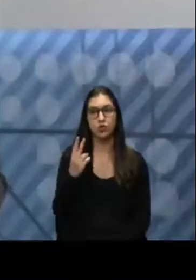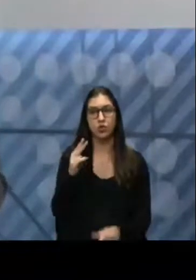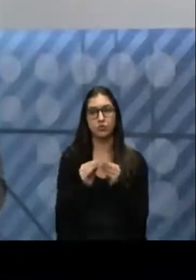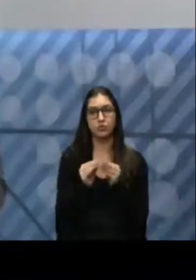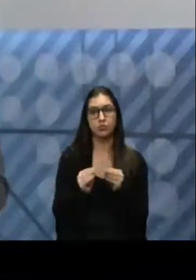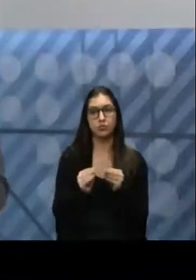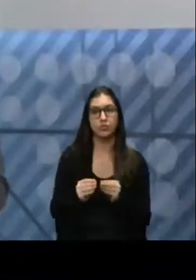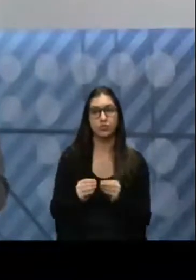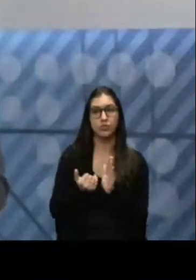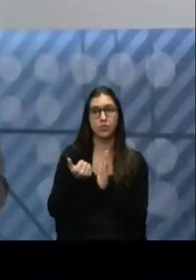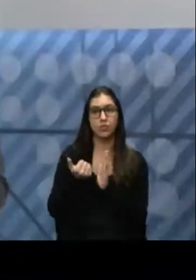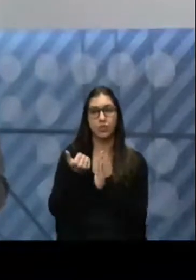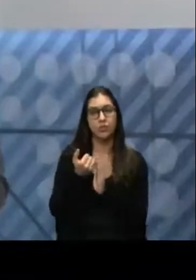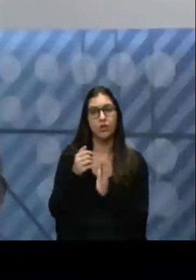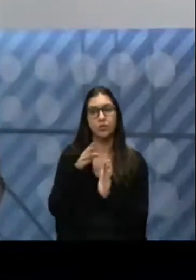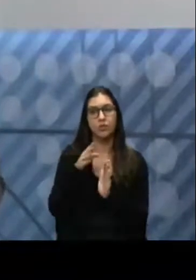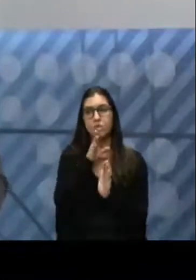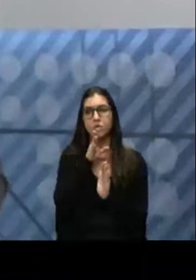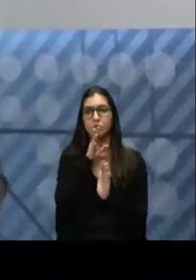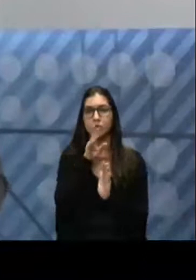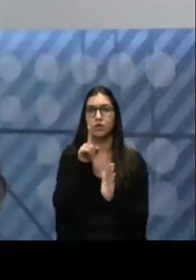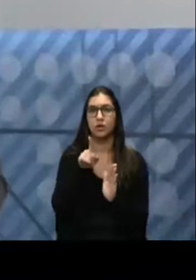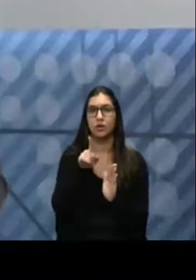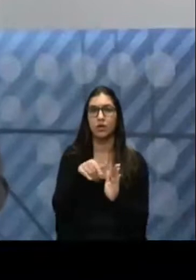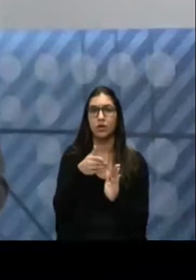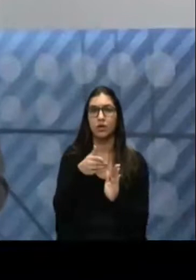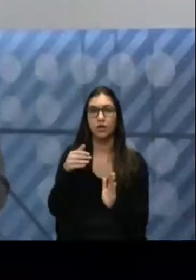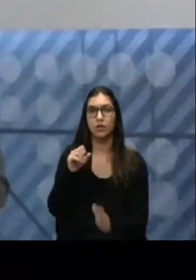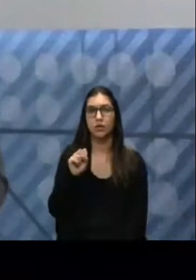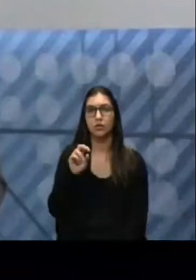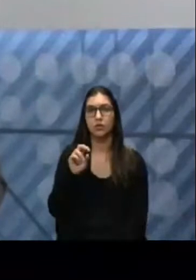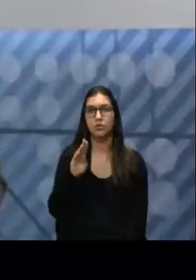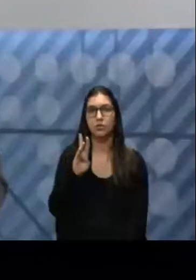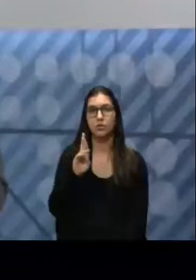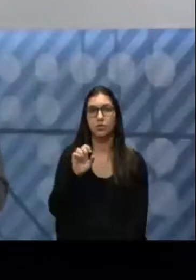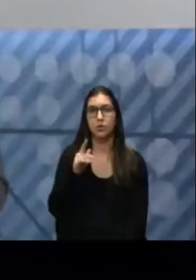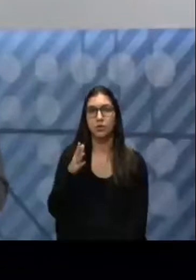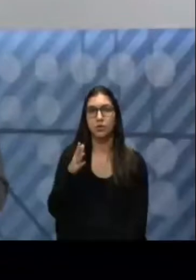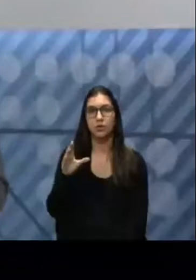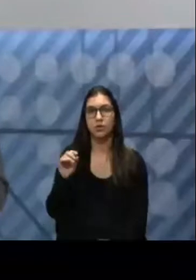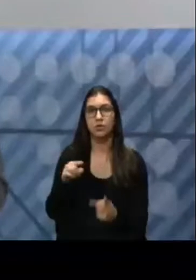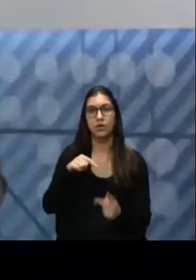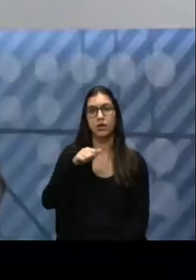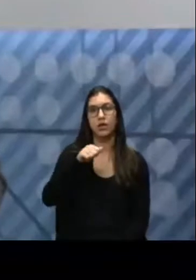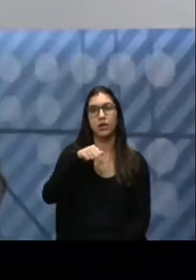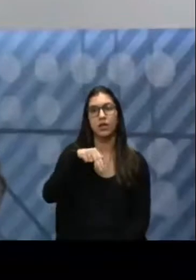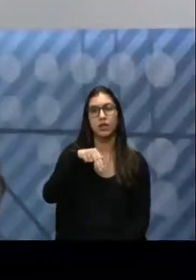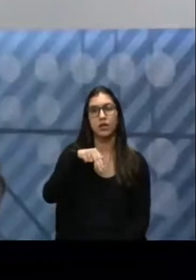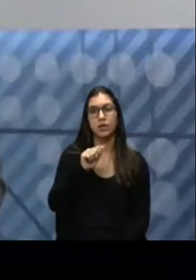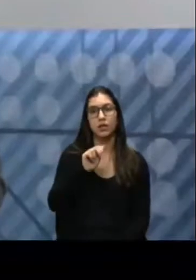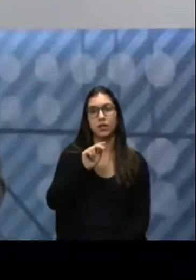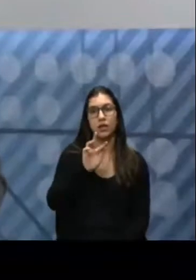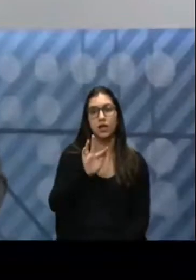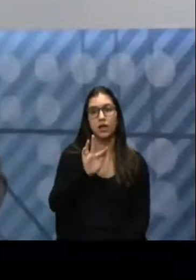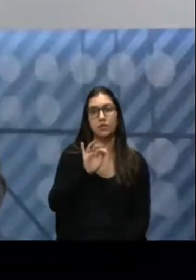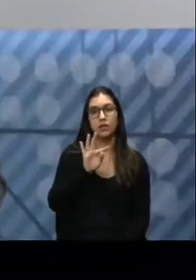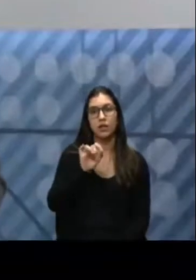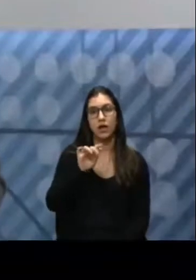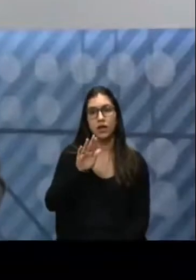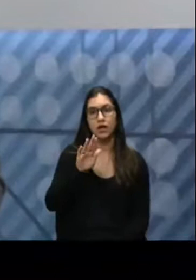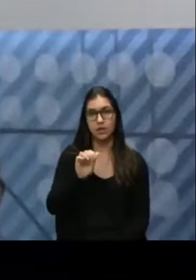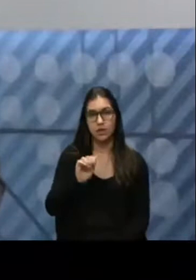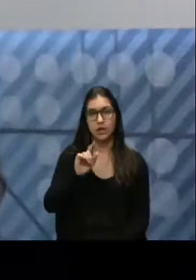aí que são mais popularmente conhecidos que passam por sublimação. Um deles é a naftalina, então a naftalina ela passa direto